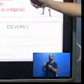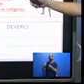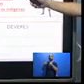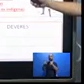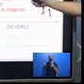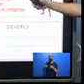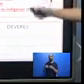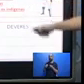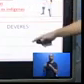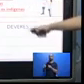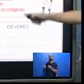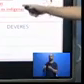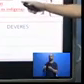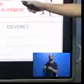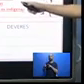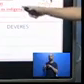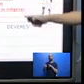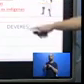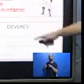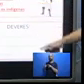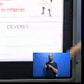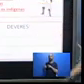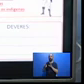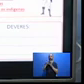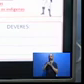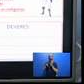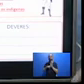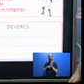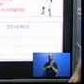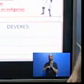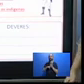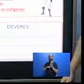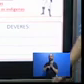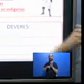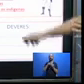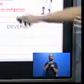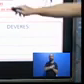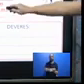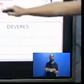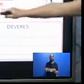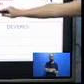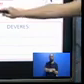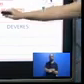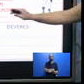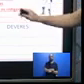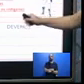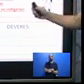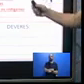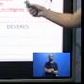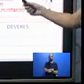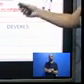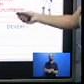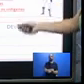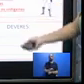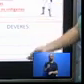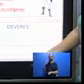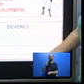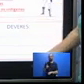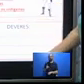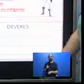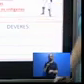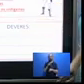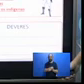terras, cultivar terras, criar regras e escravizar índios. Não gosto nem de ler essa parte. Ele tinha o direito de